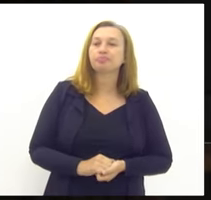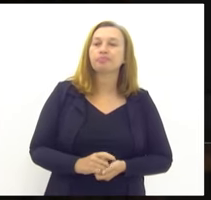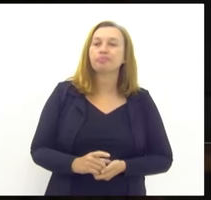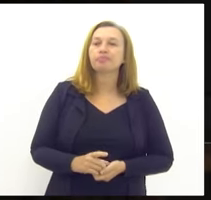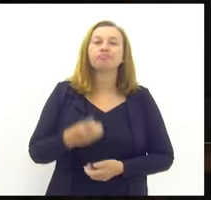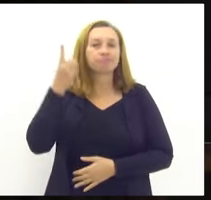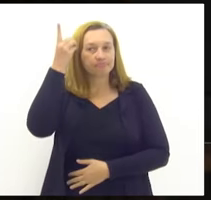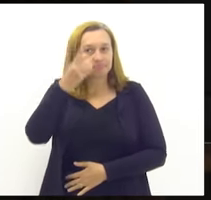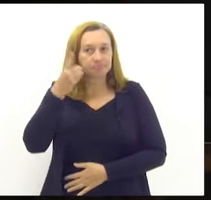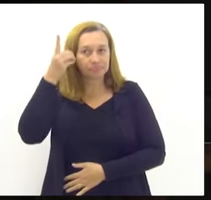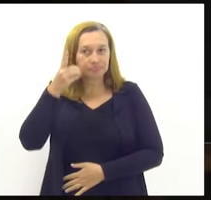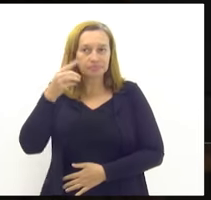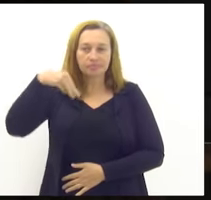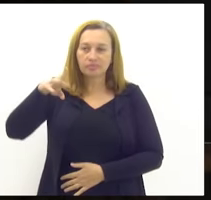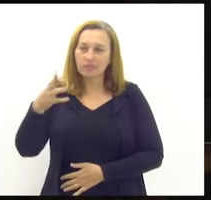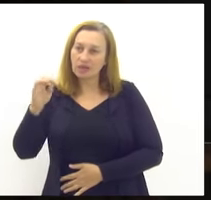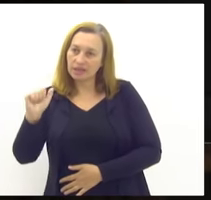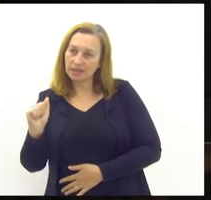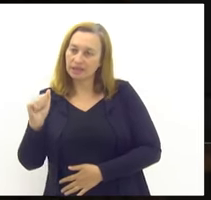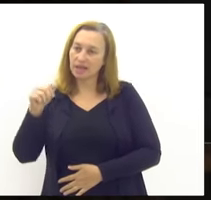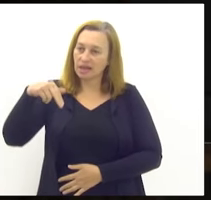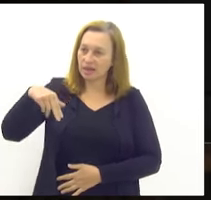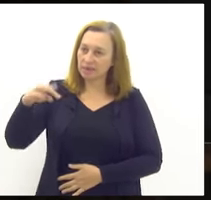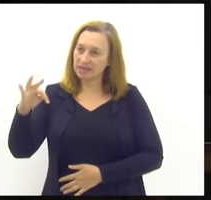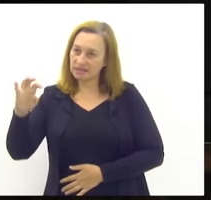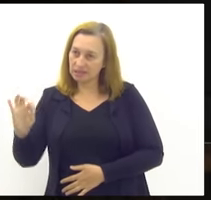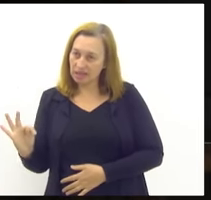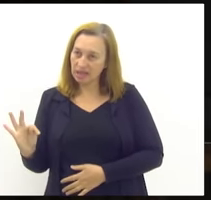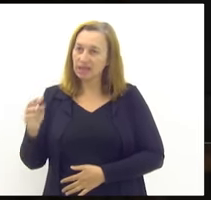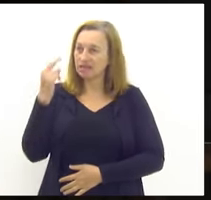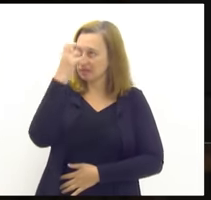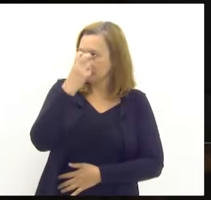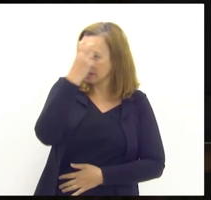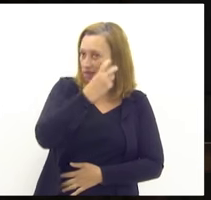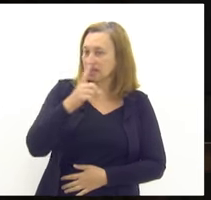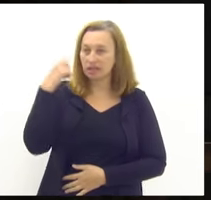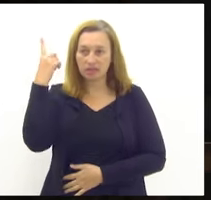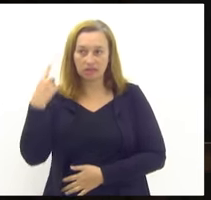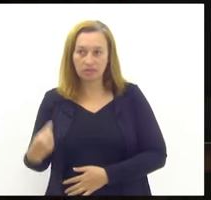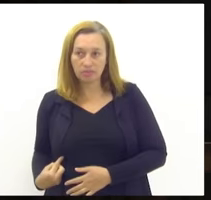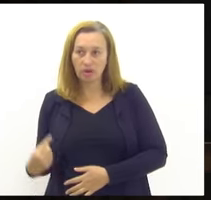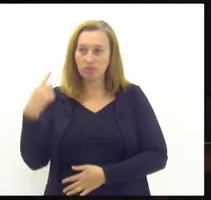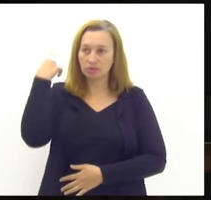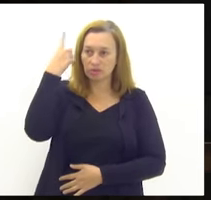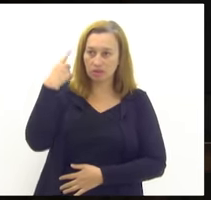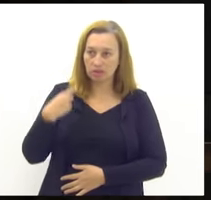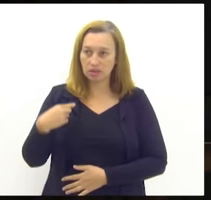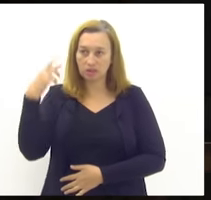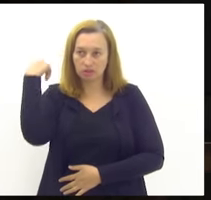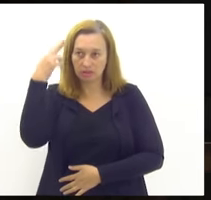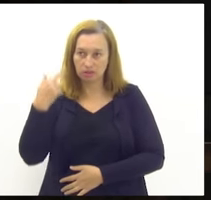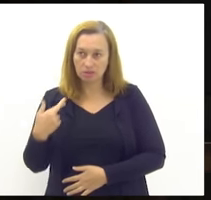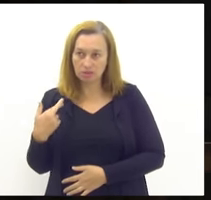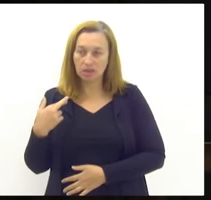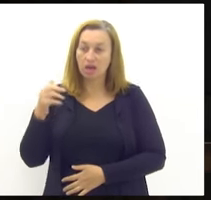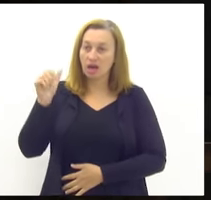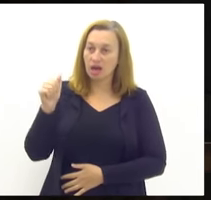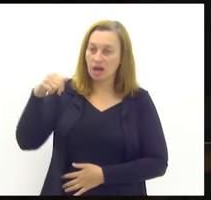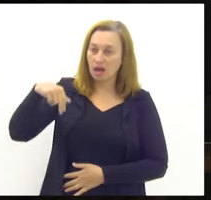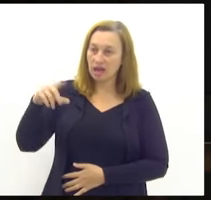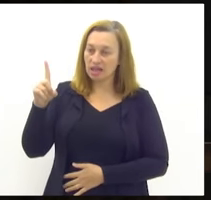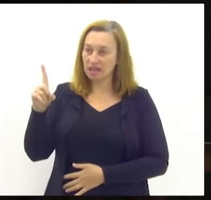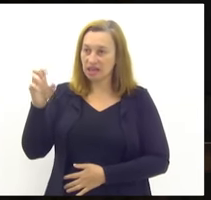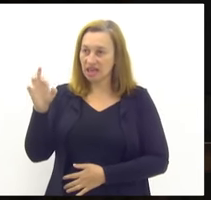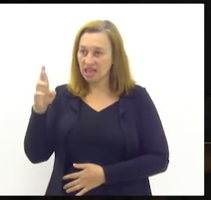autoria dos deputados Marina do MS Verônica Lima Dani B Dani Monteiro Renata Sousa Andrezinho ciliano